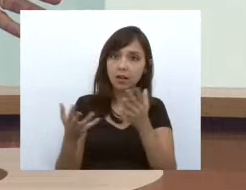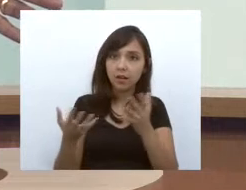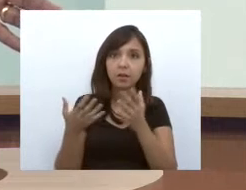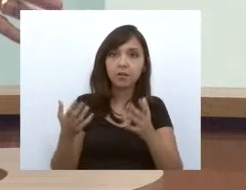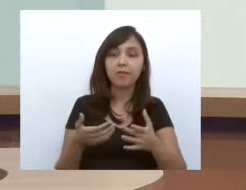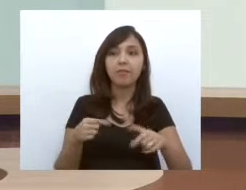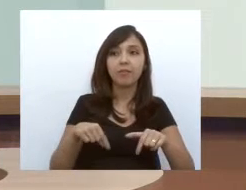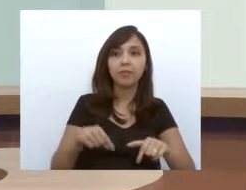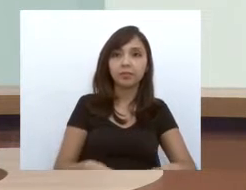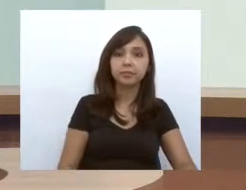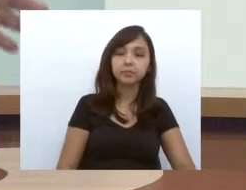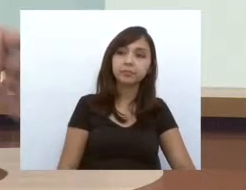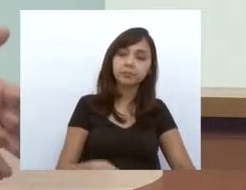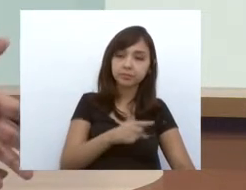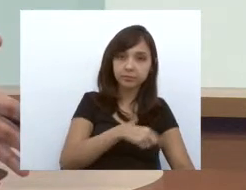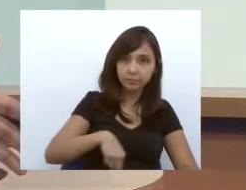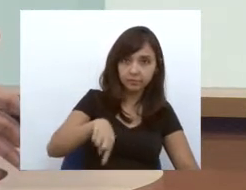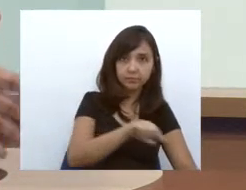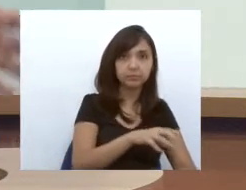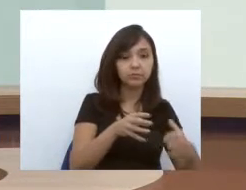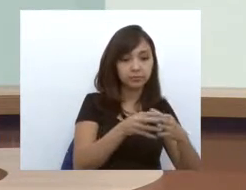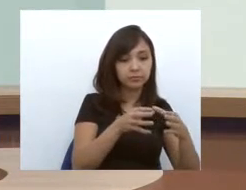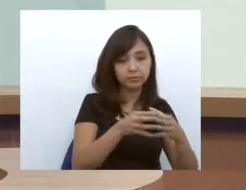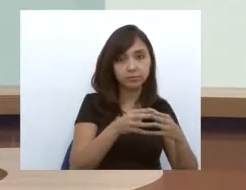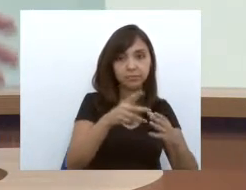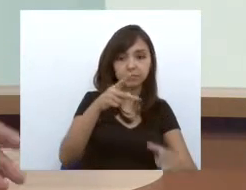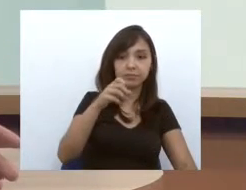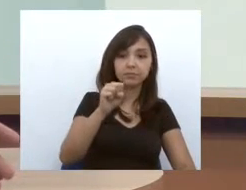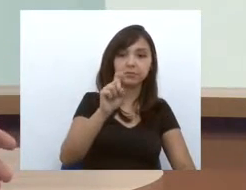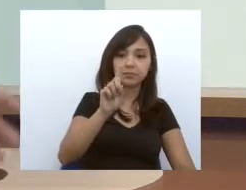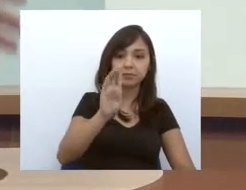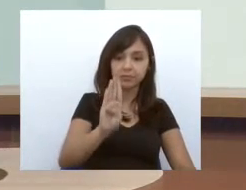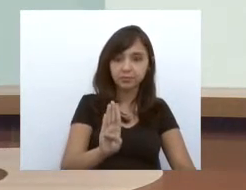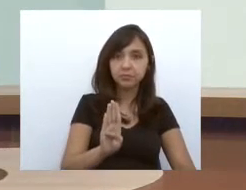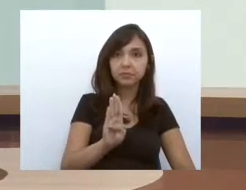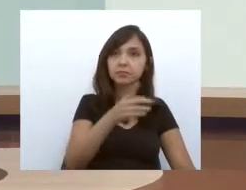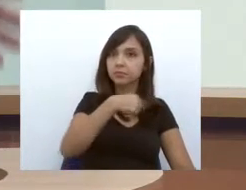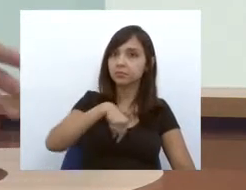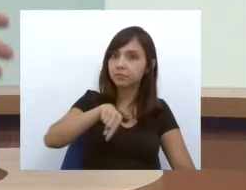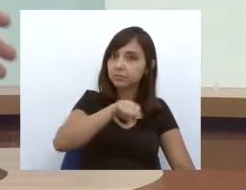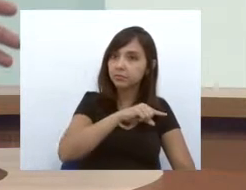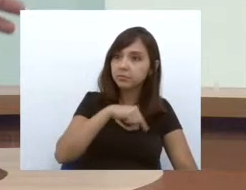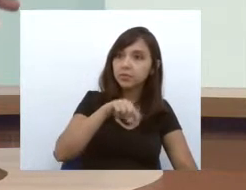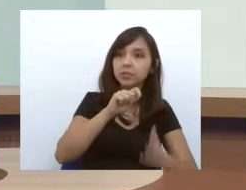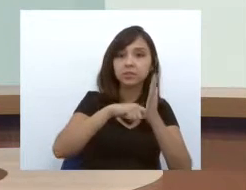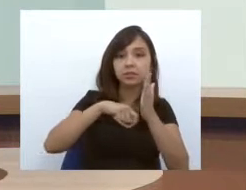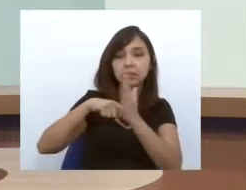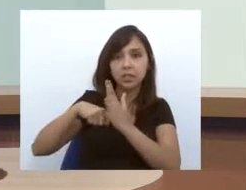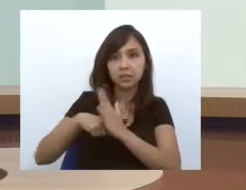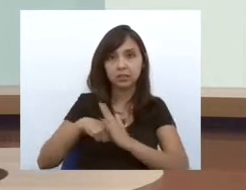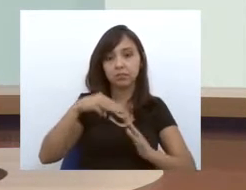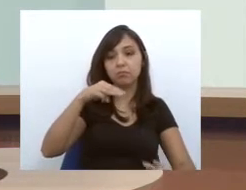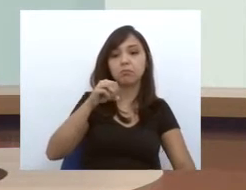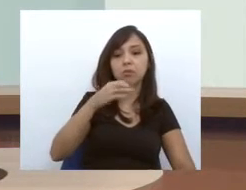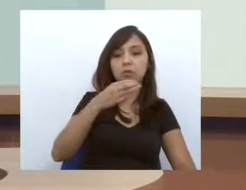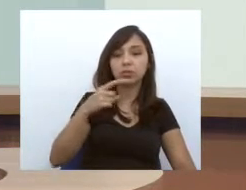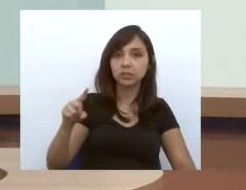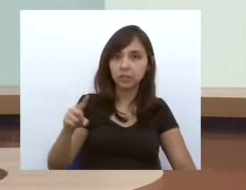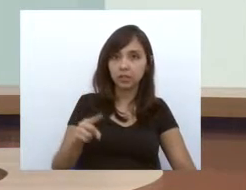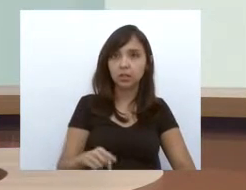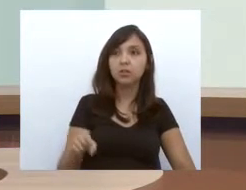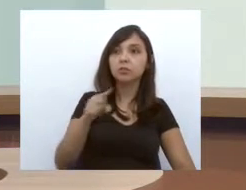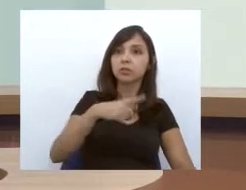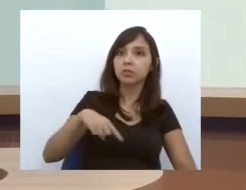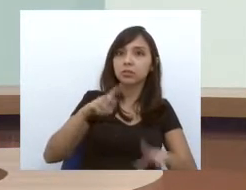momento. Nós da bancada do PSDB, nós não vamos assinar a moção,